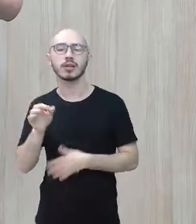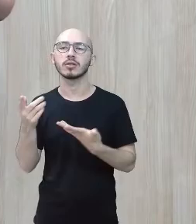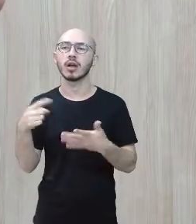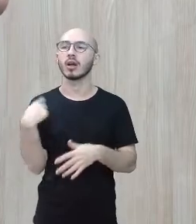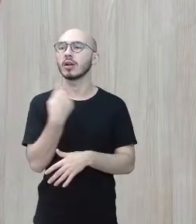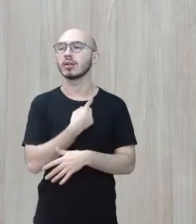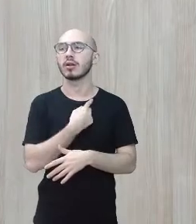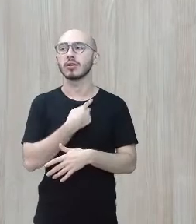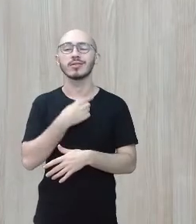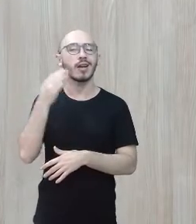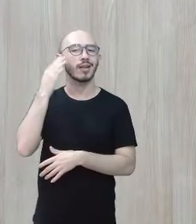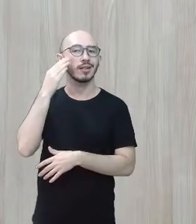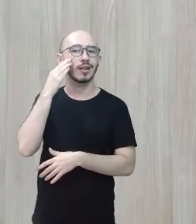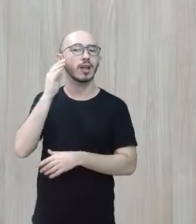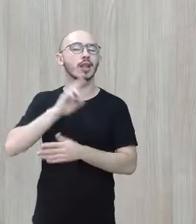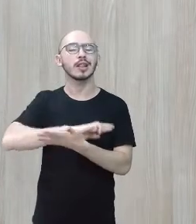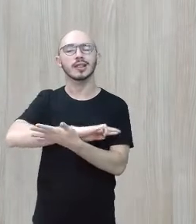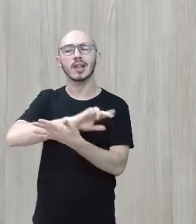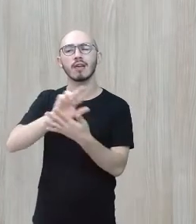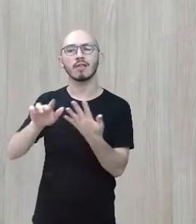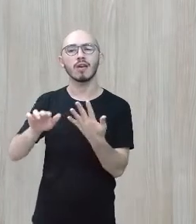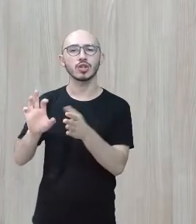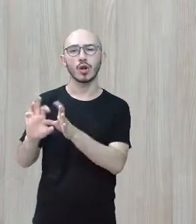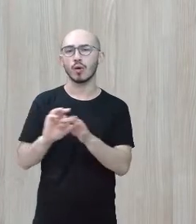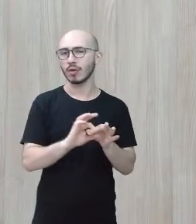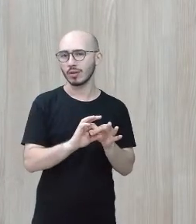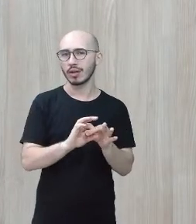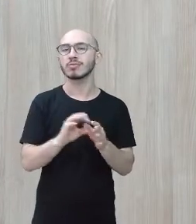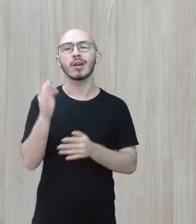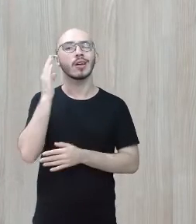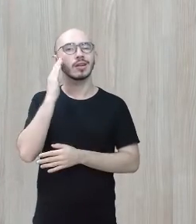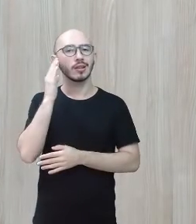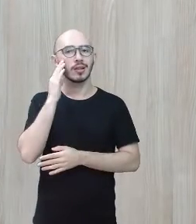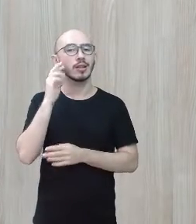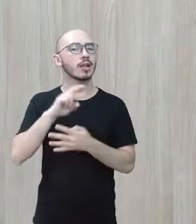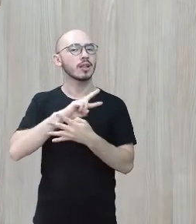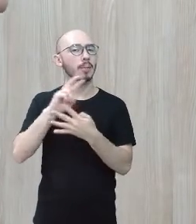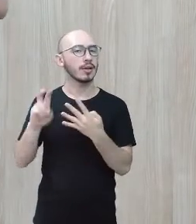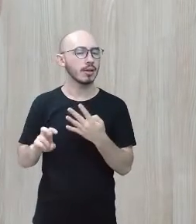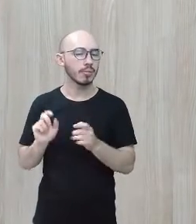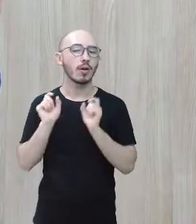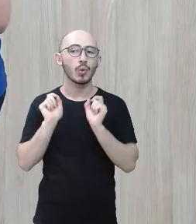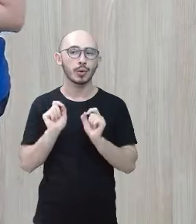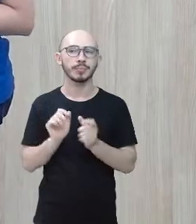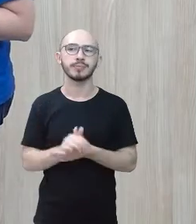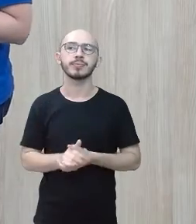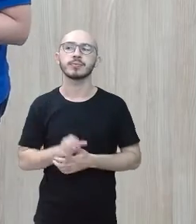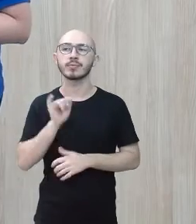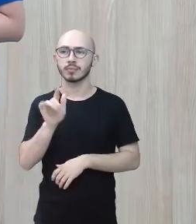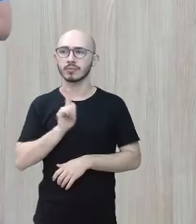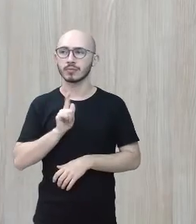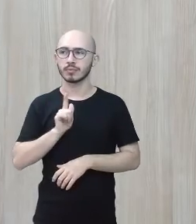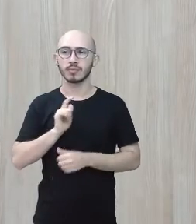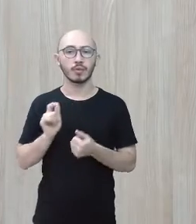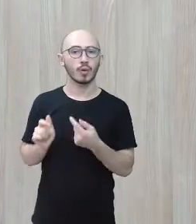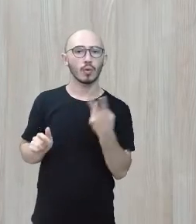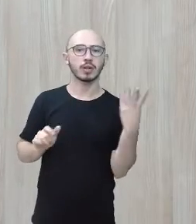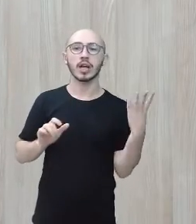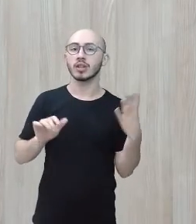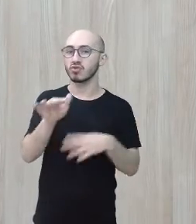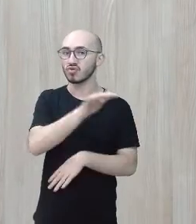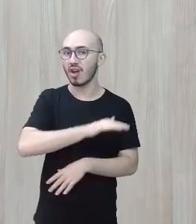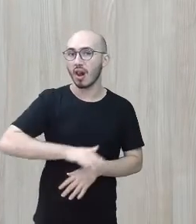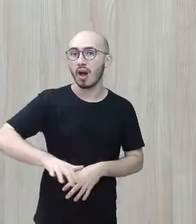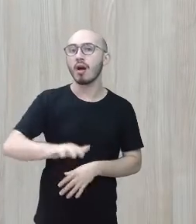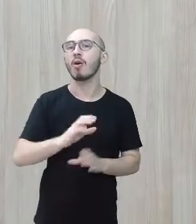gente várias interpretações daquele contexto, né, daquele todo que a gente está analisando. Então, se eu tenho a quantidade total de pessoas, e